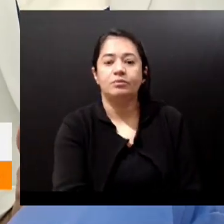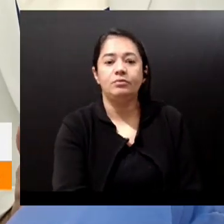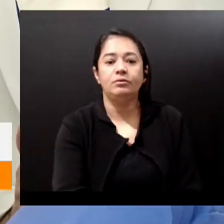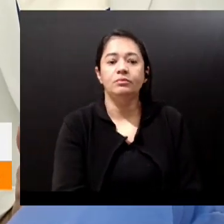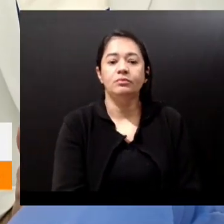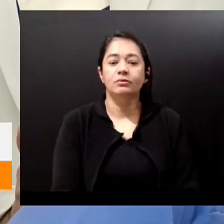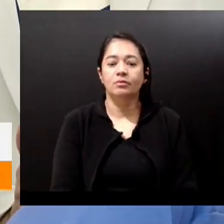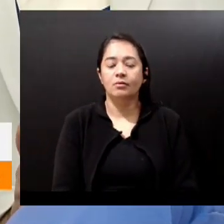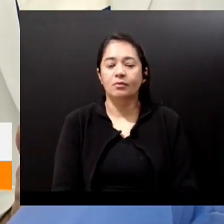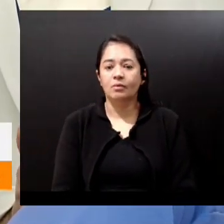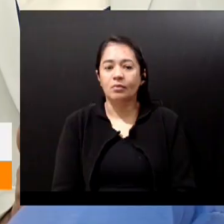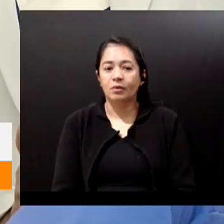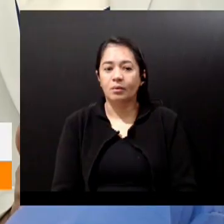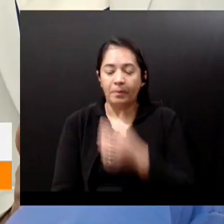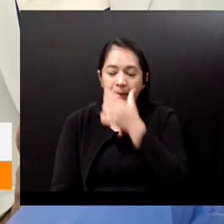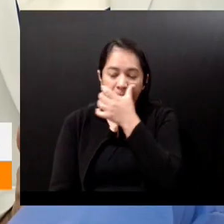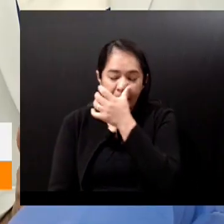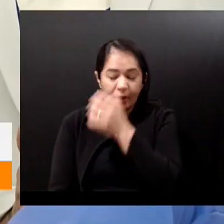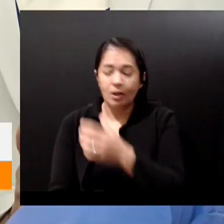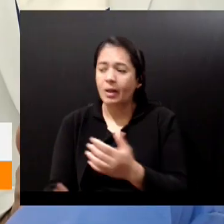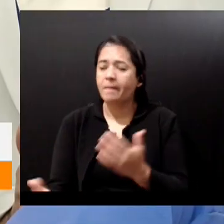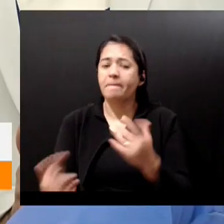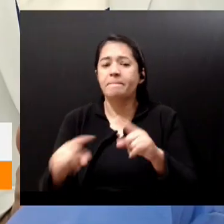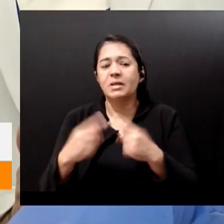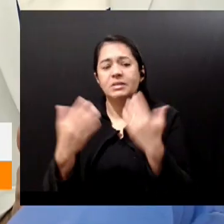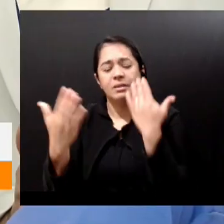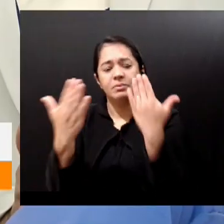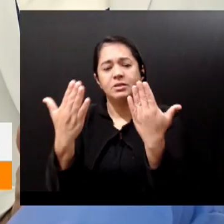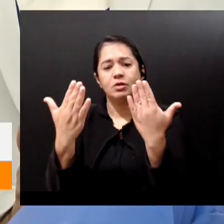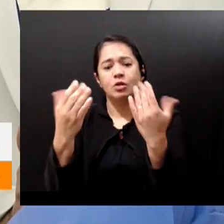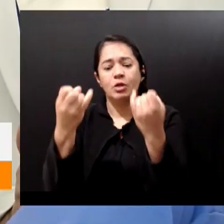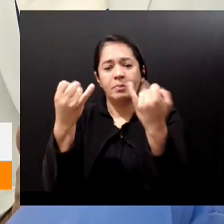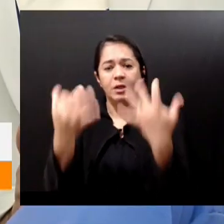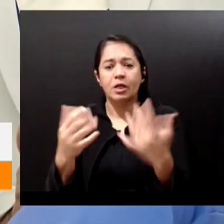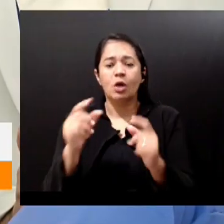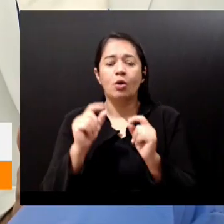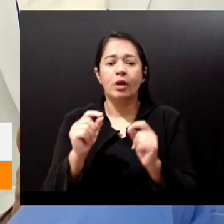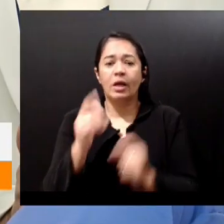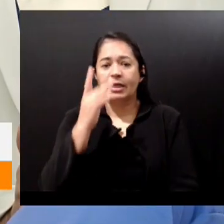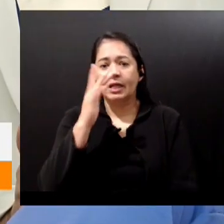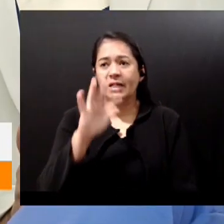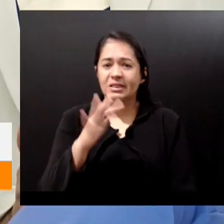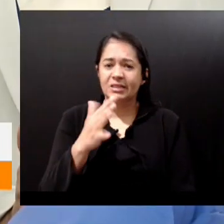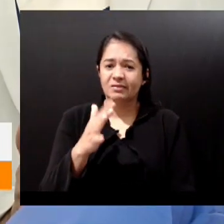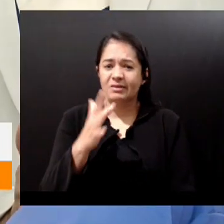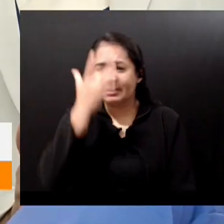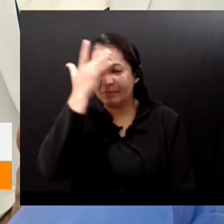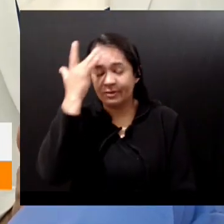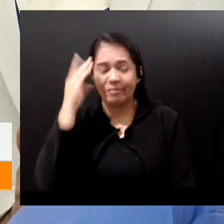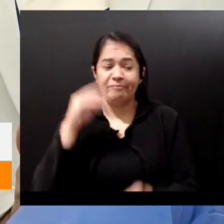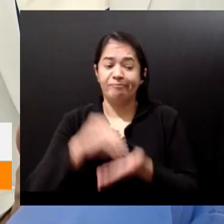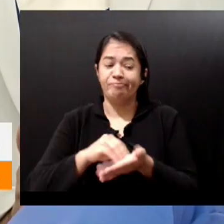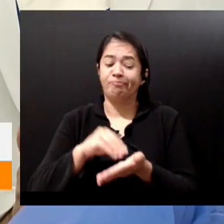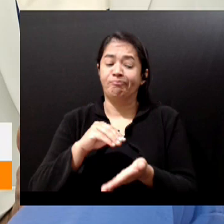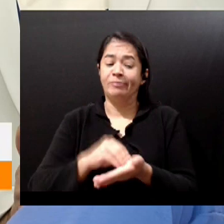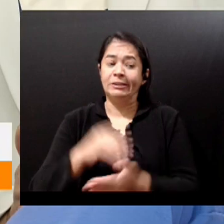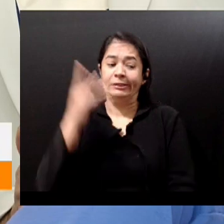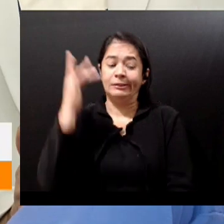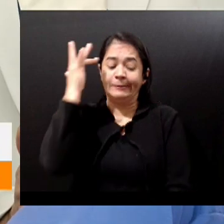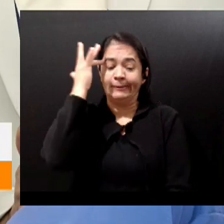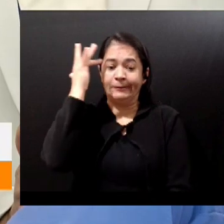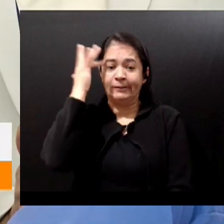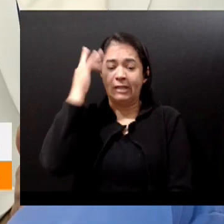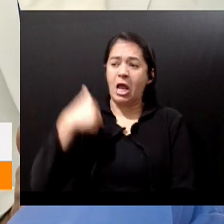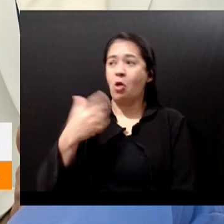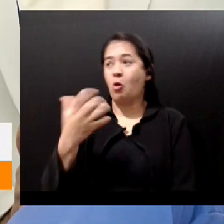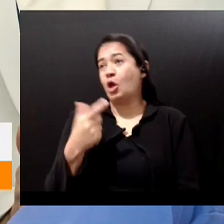quê sobre as pessoas que às vezes não têm falta uma noçãozinha, né? "Ah, tô a fim de escutar música, eu vou ouvir mesmo e